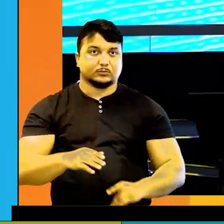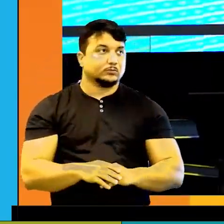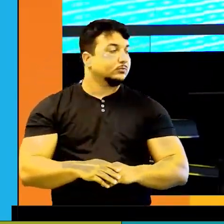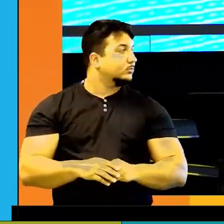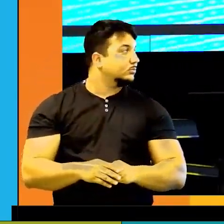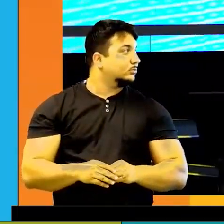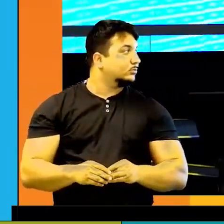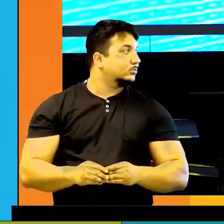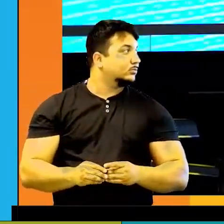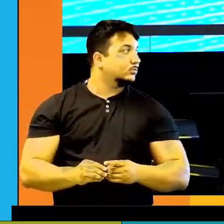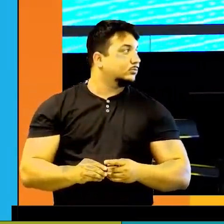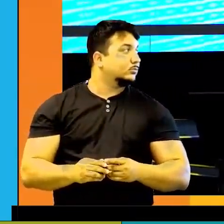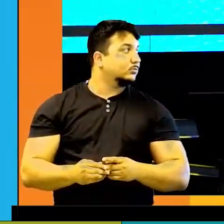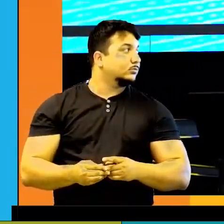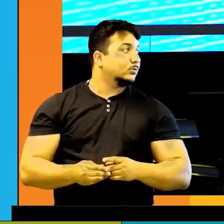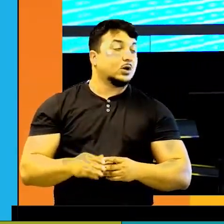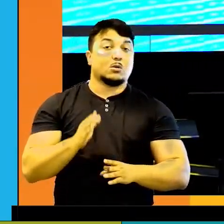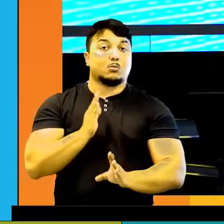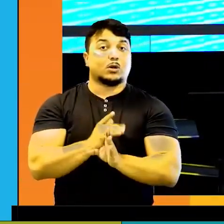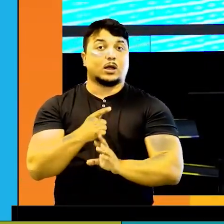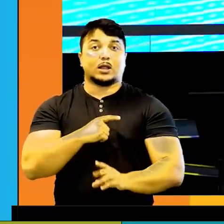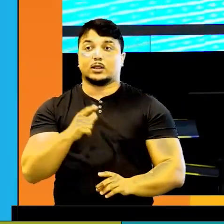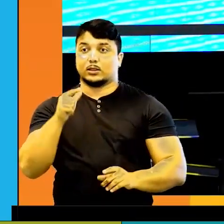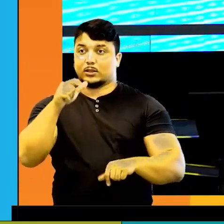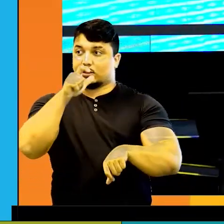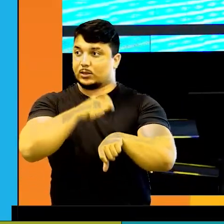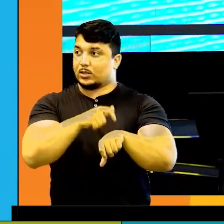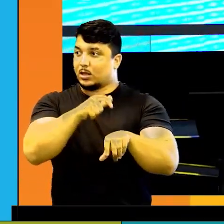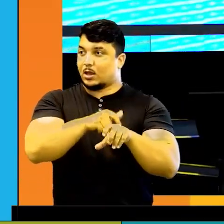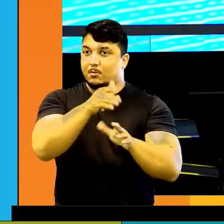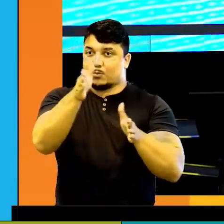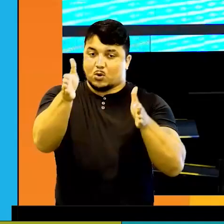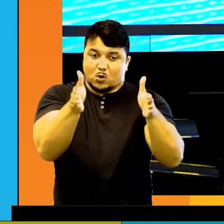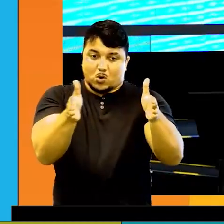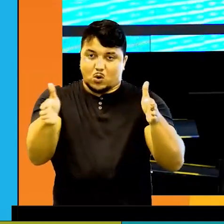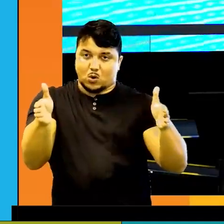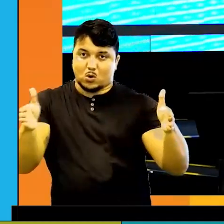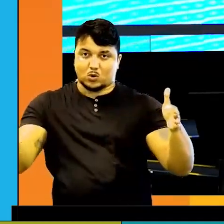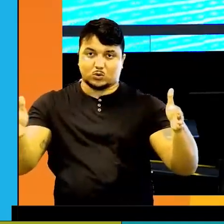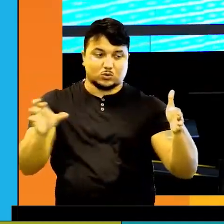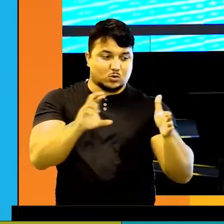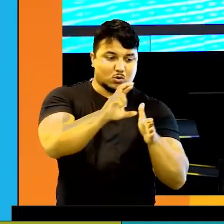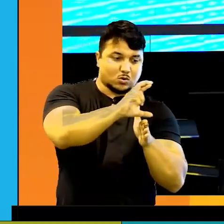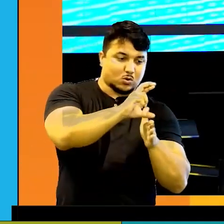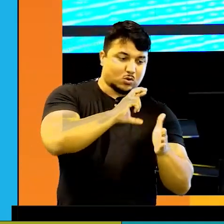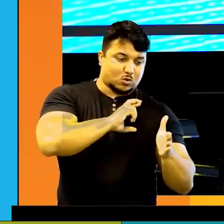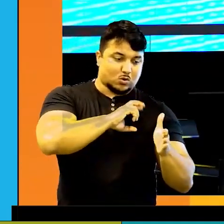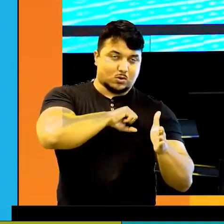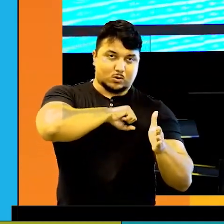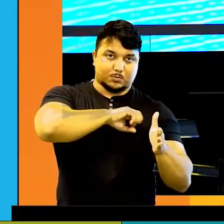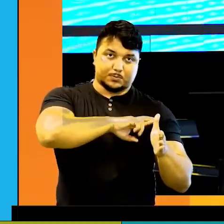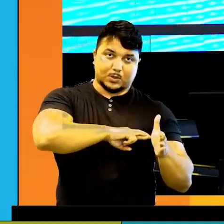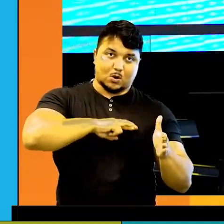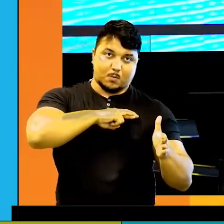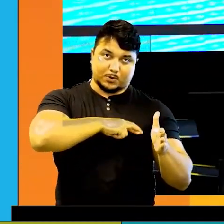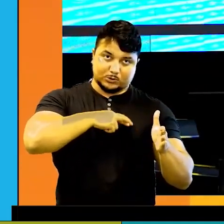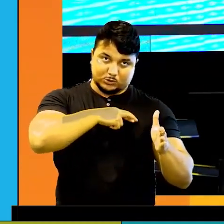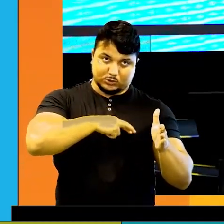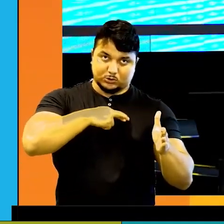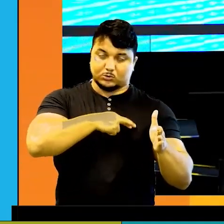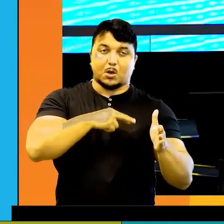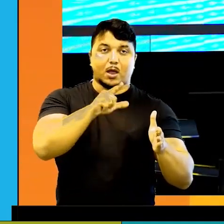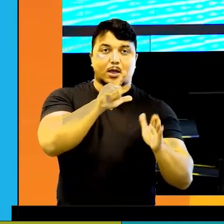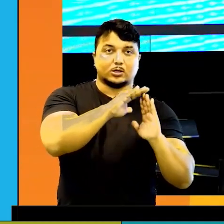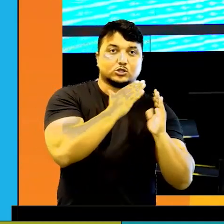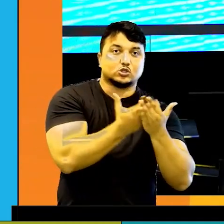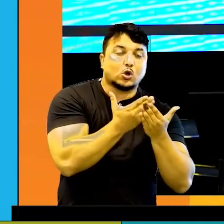de tempo, por uma questão de cronologia, romantismo foi uma escola literária,